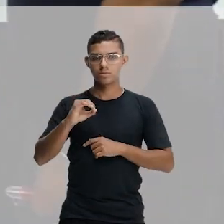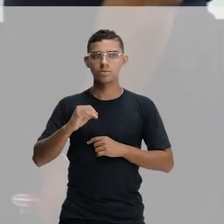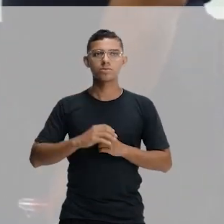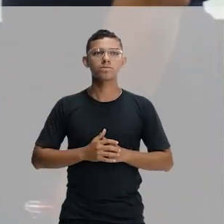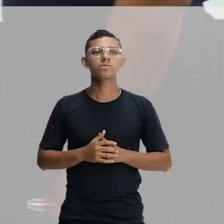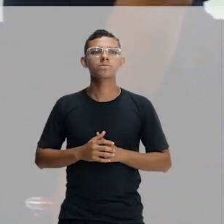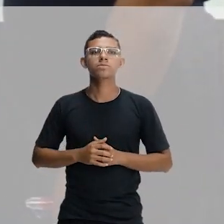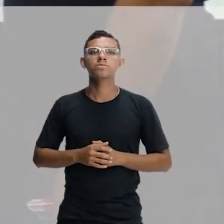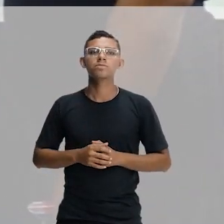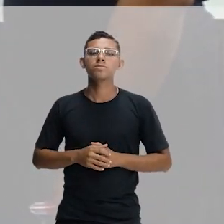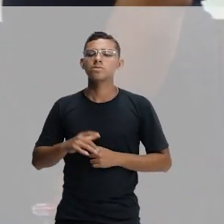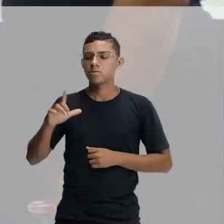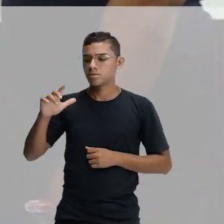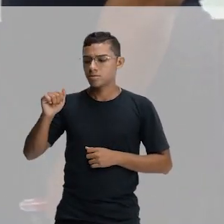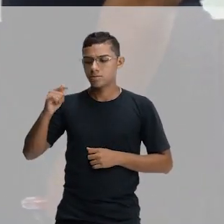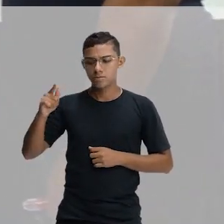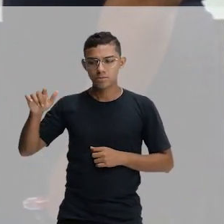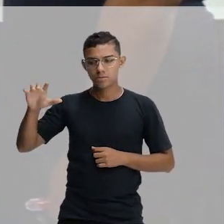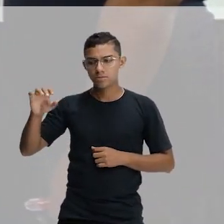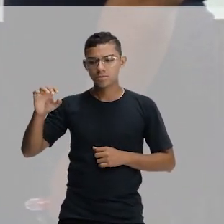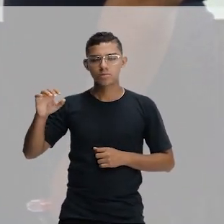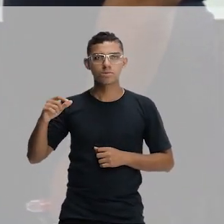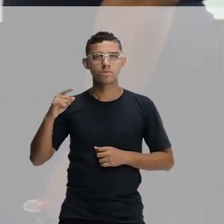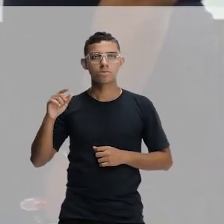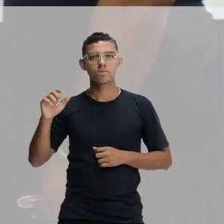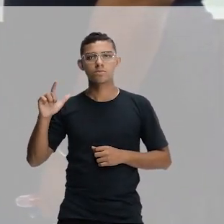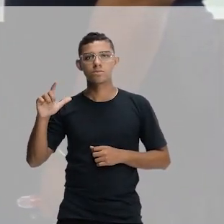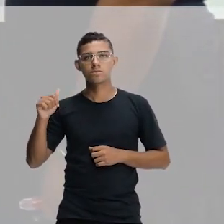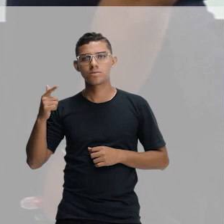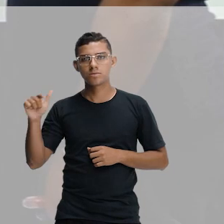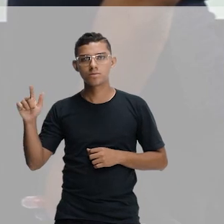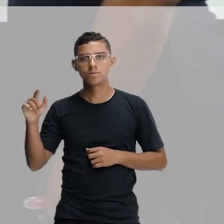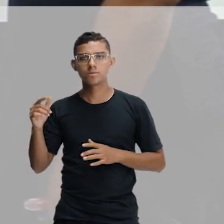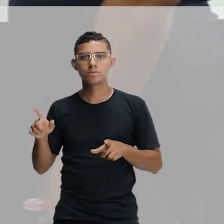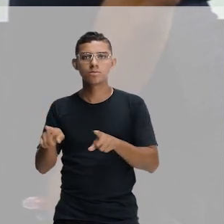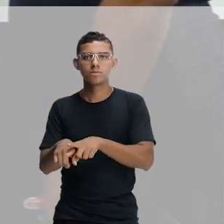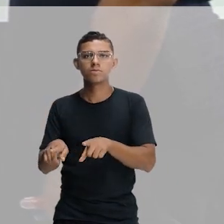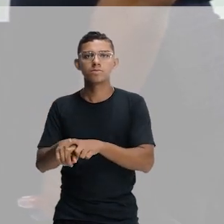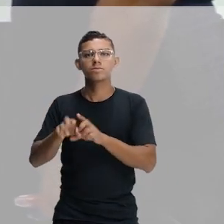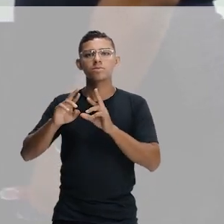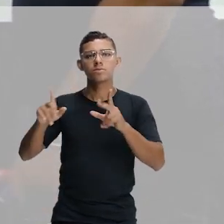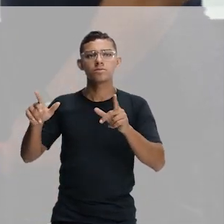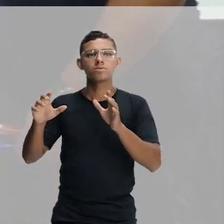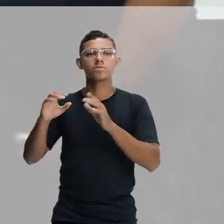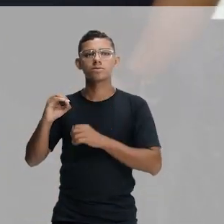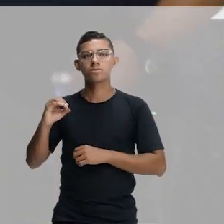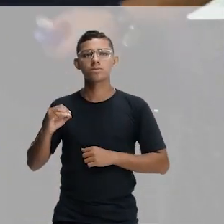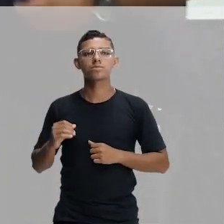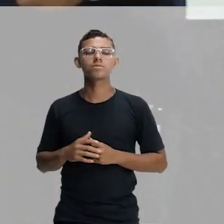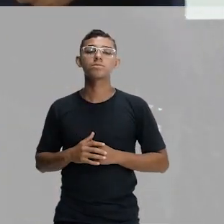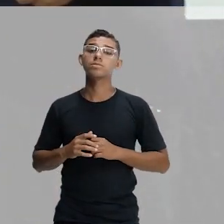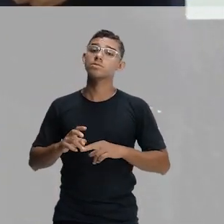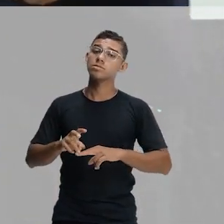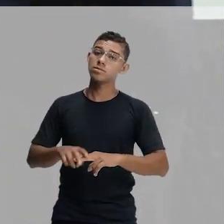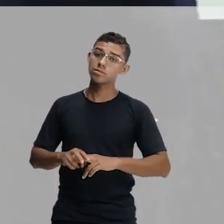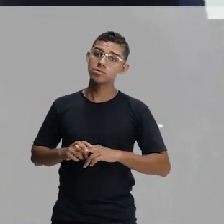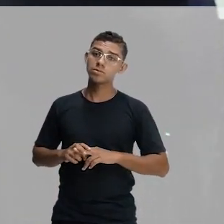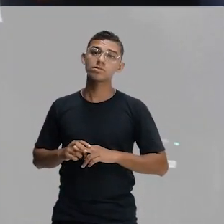E a carga da lã também será diferente de zero.